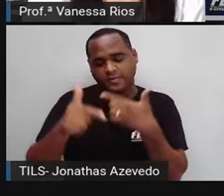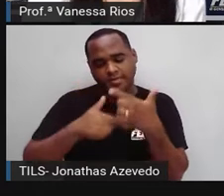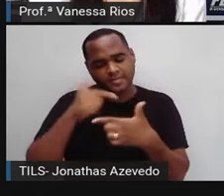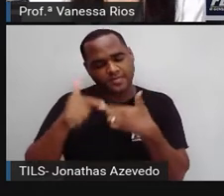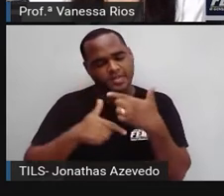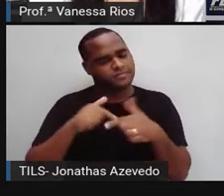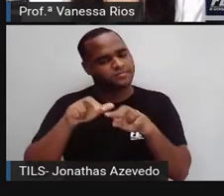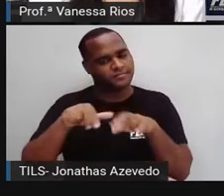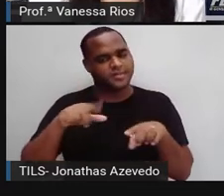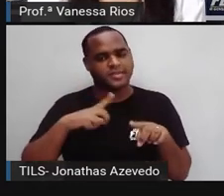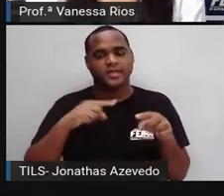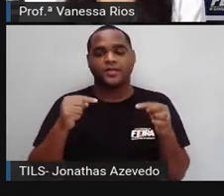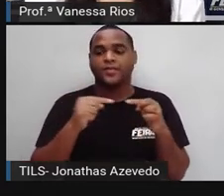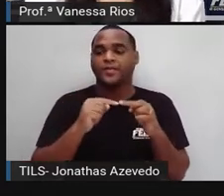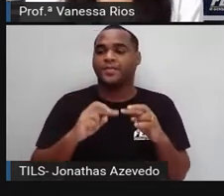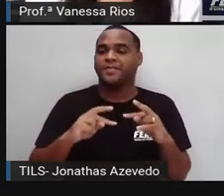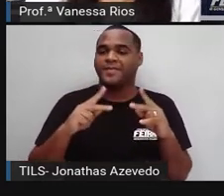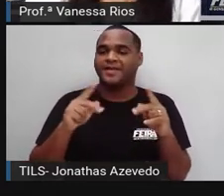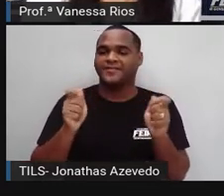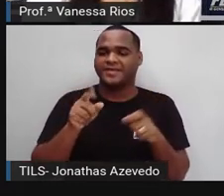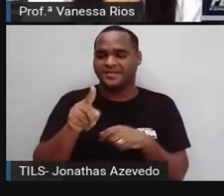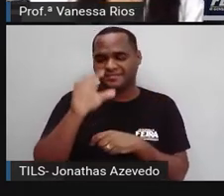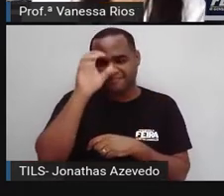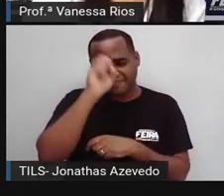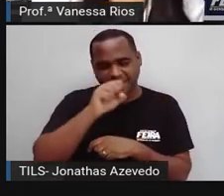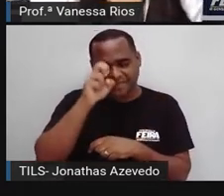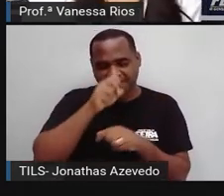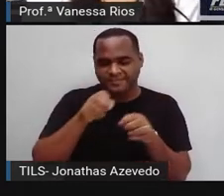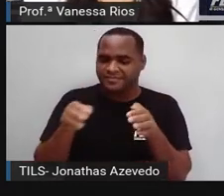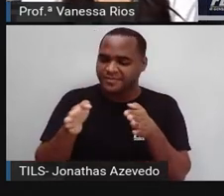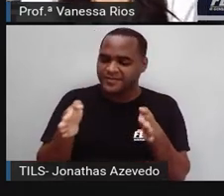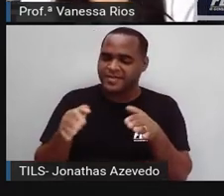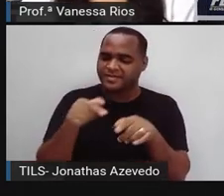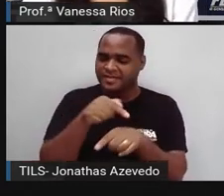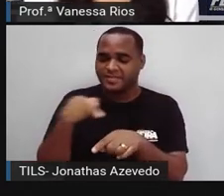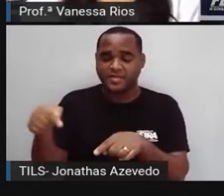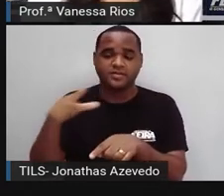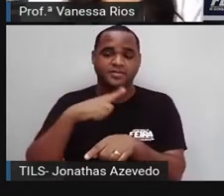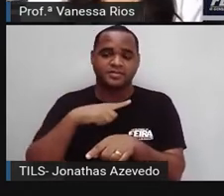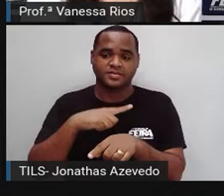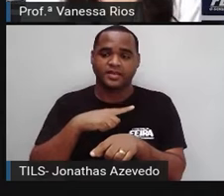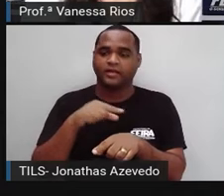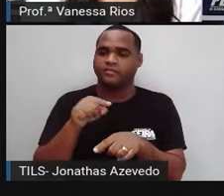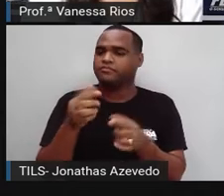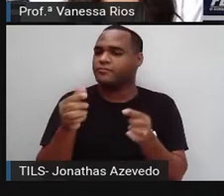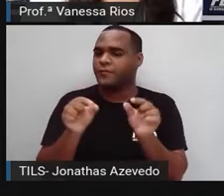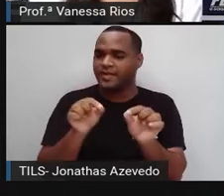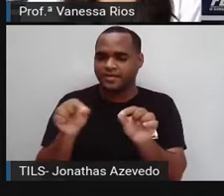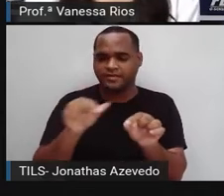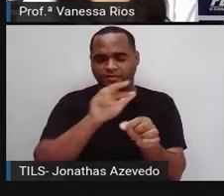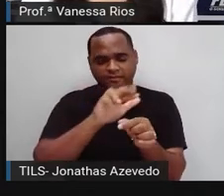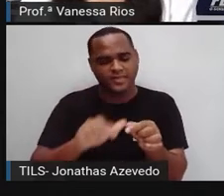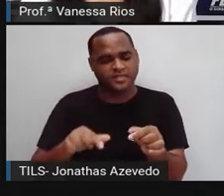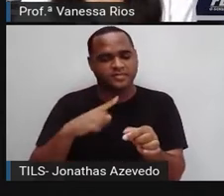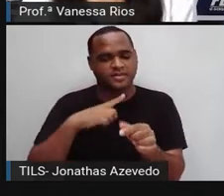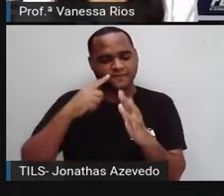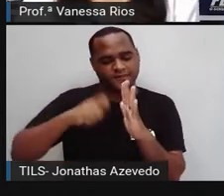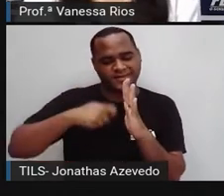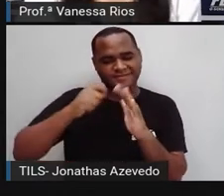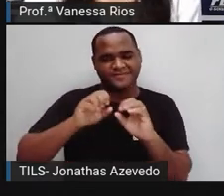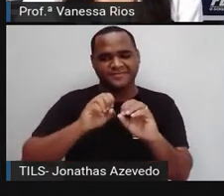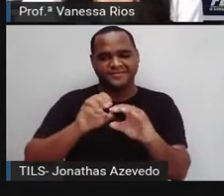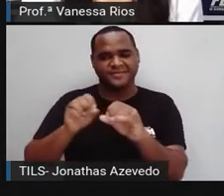trabalha, o que mais você aprendeu aí durante esta semana, né? Durante aí todas as nossas